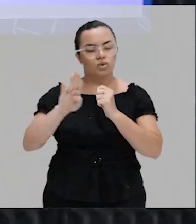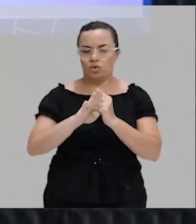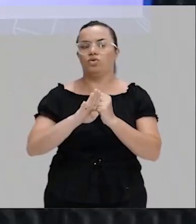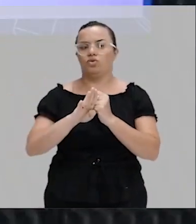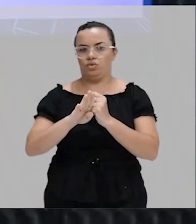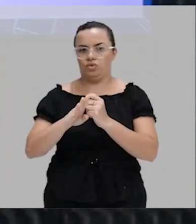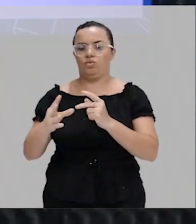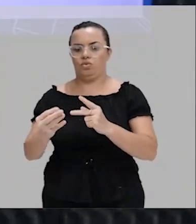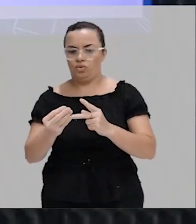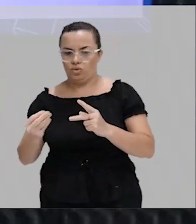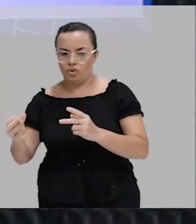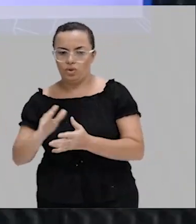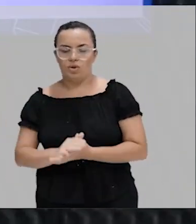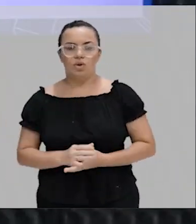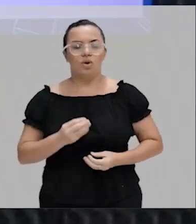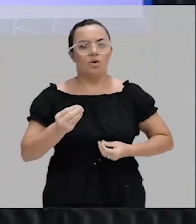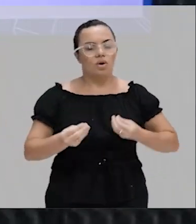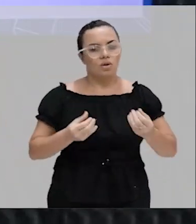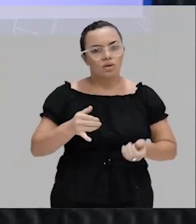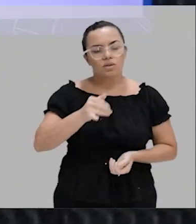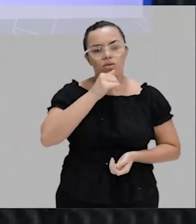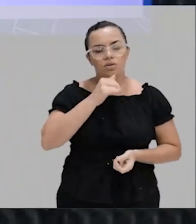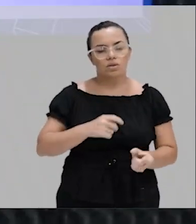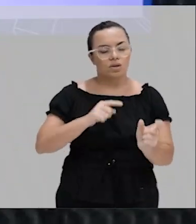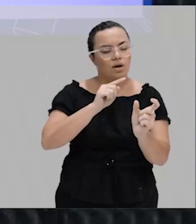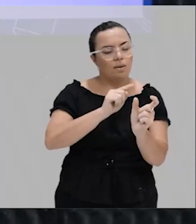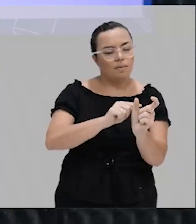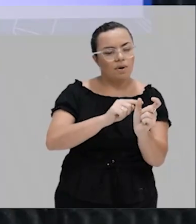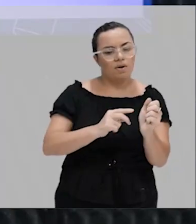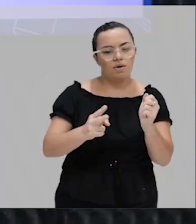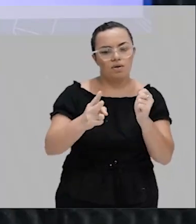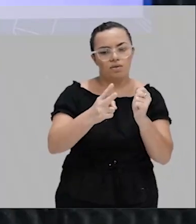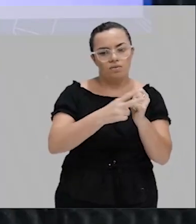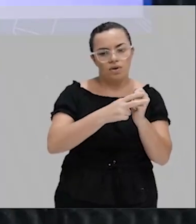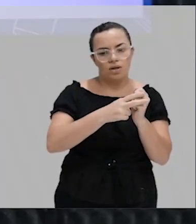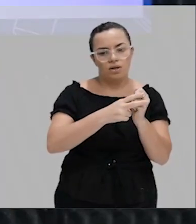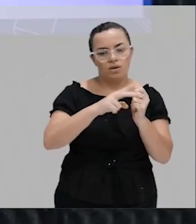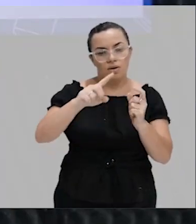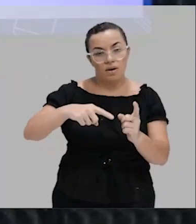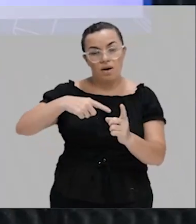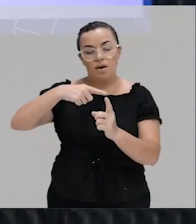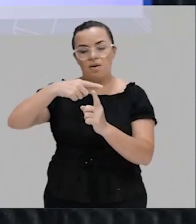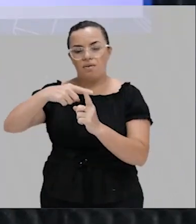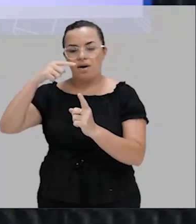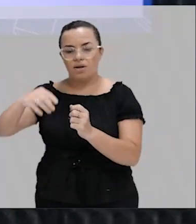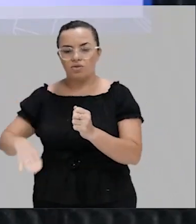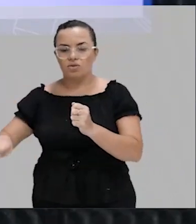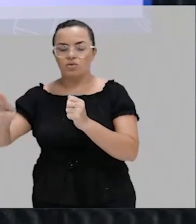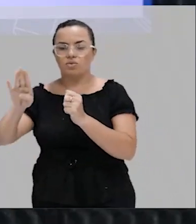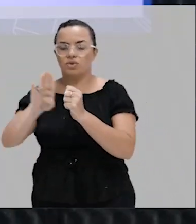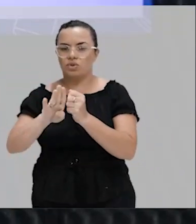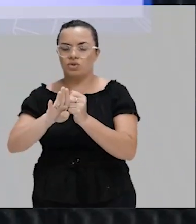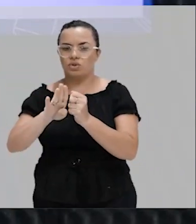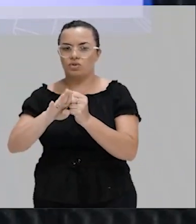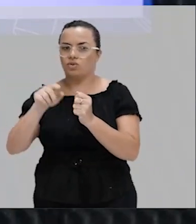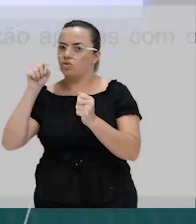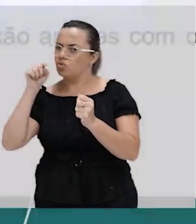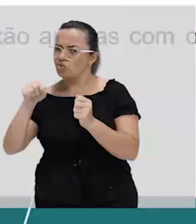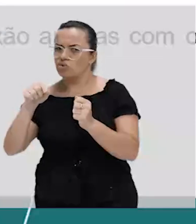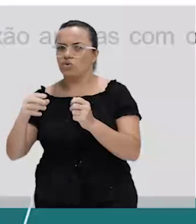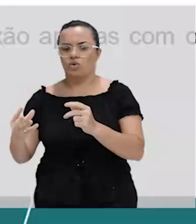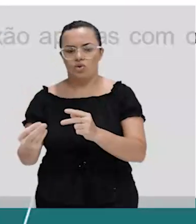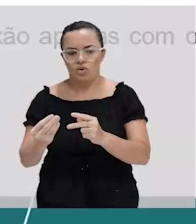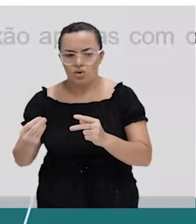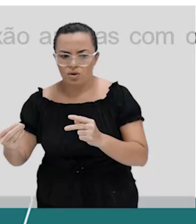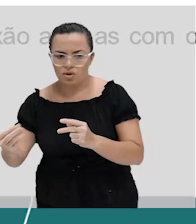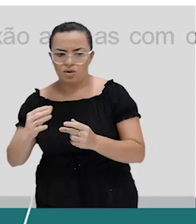temos verbo mais substantivo, apenas o substantivo vai para o plural.